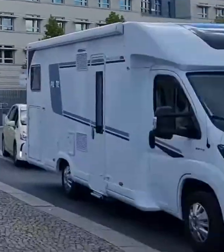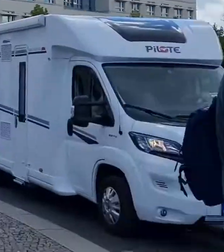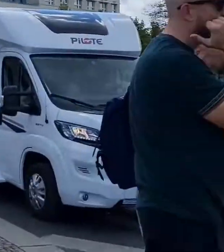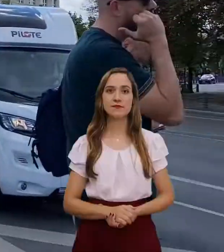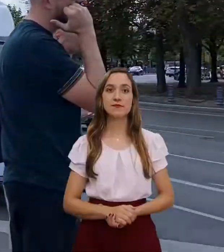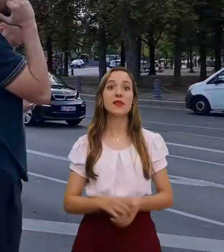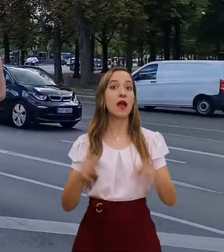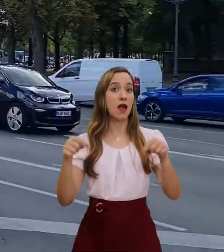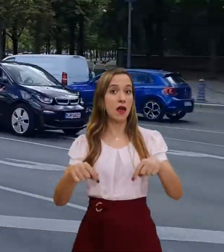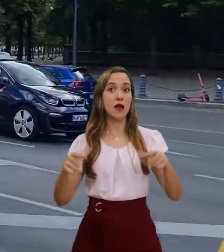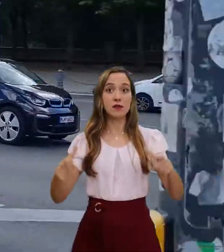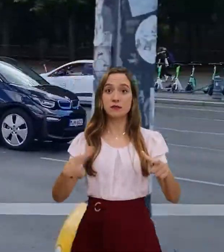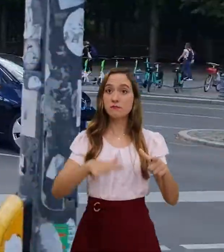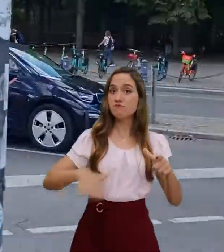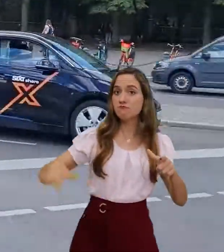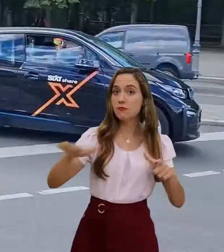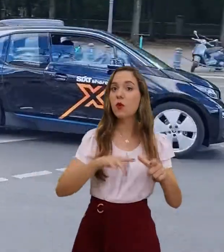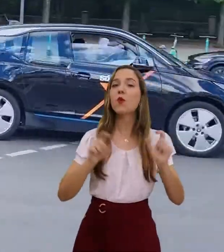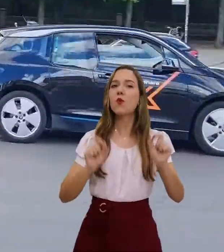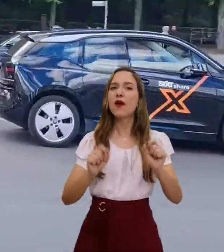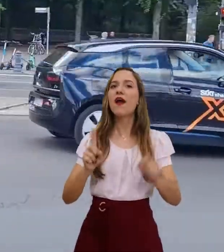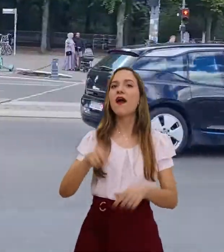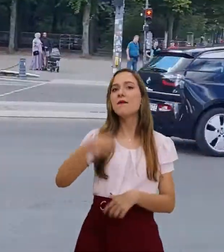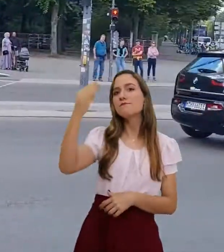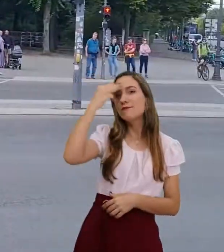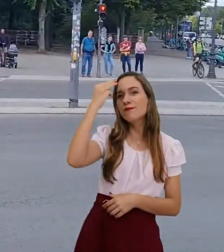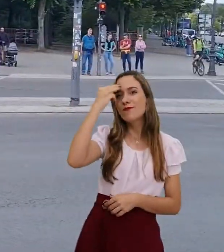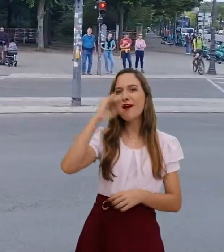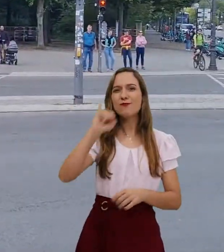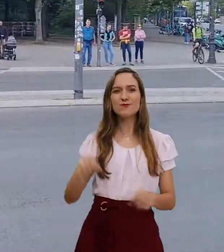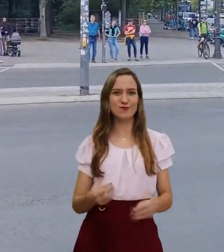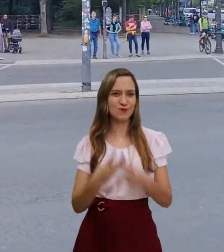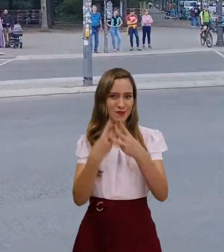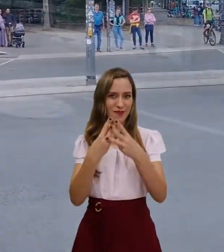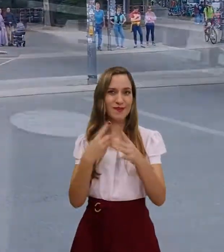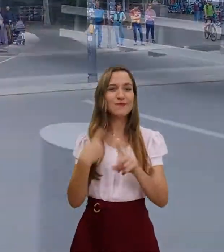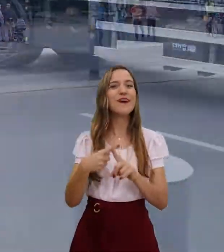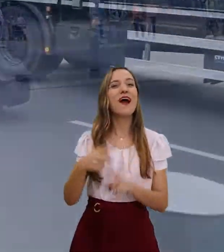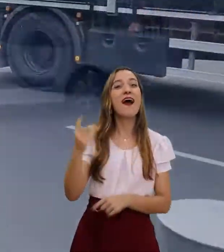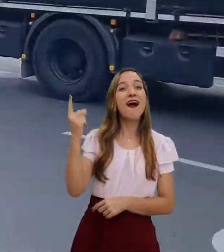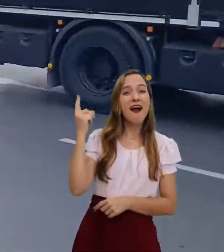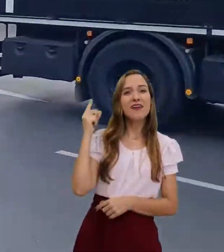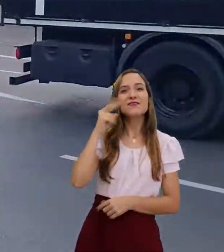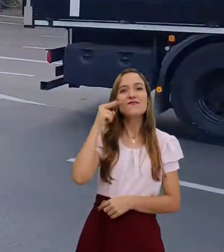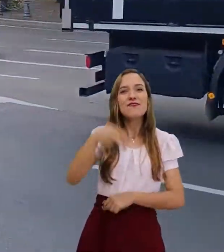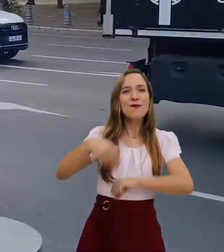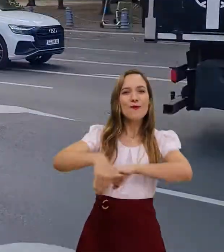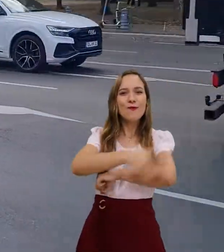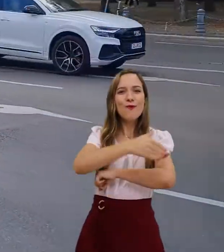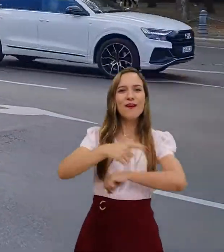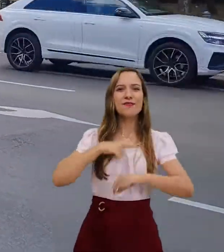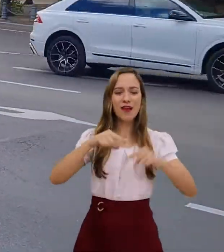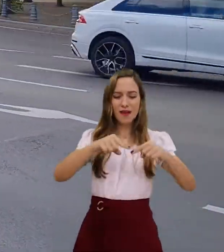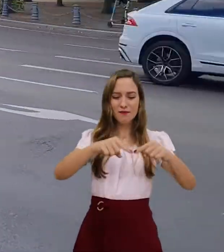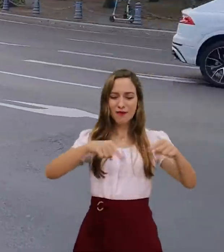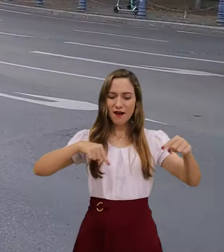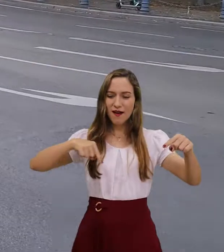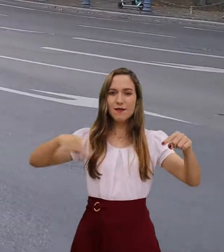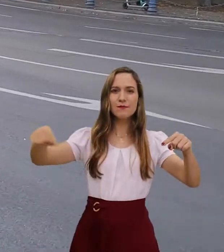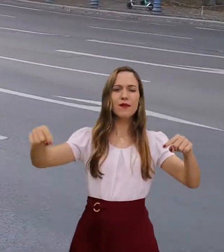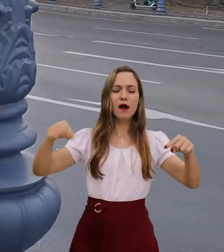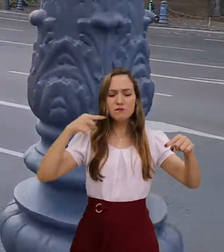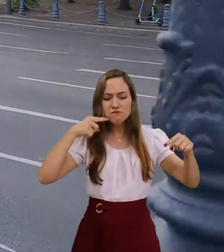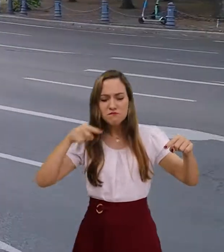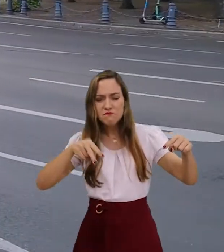Vamos agora para o Memorial dos Judeus, certo? Aqui antes, essa linha meio cortada ali no meio da rua que